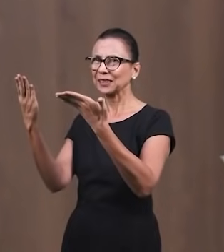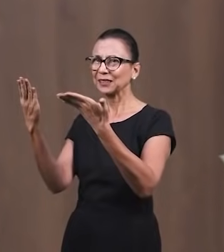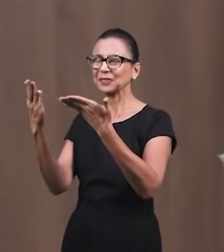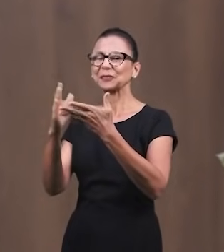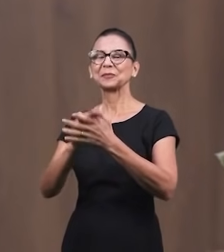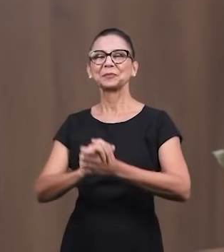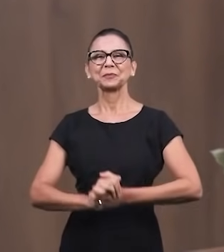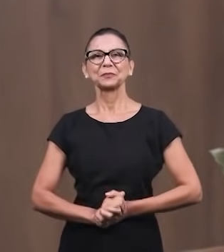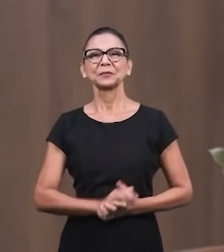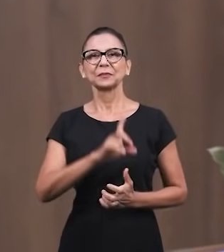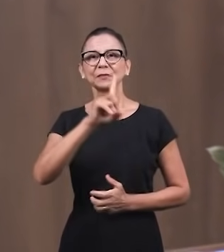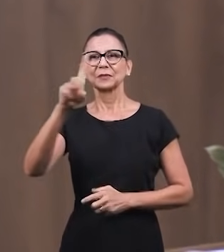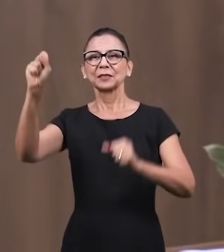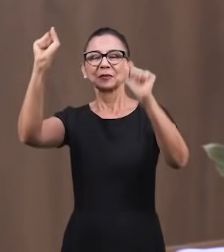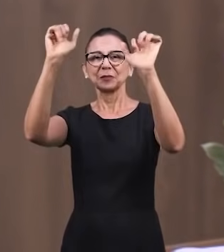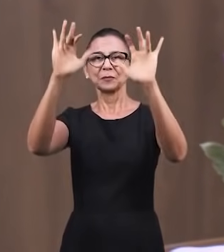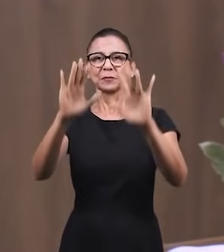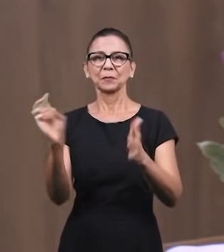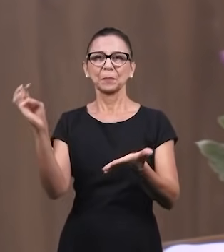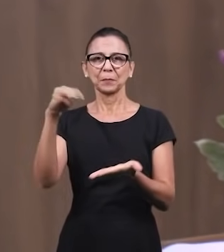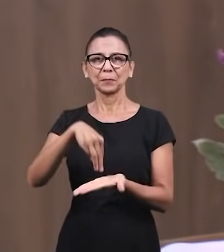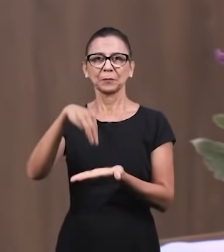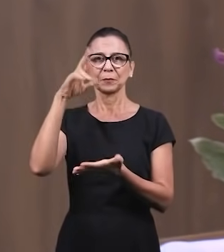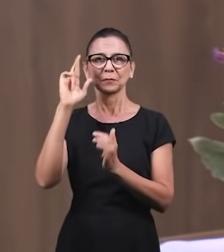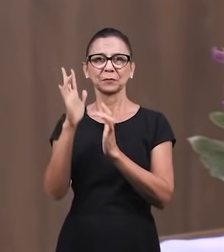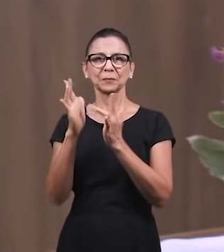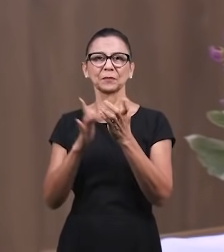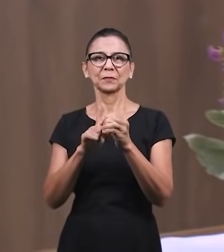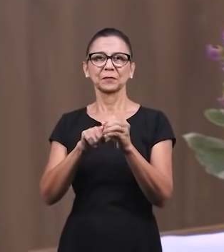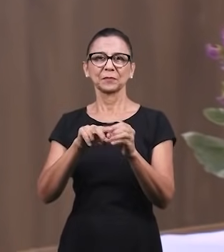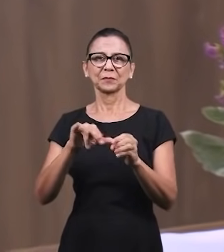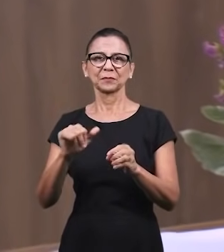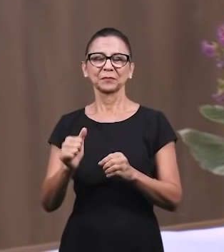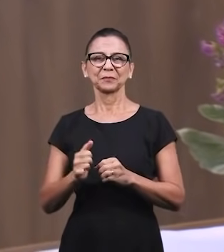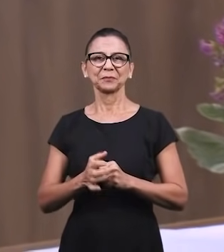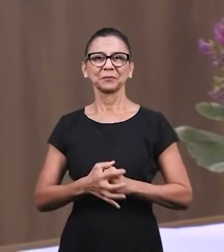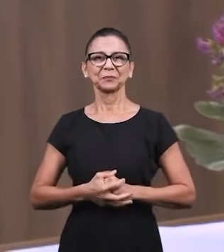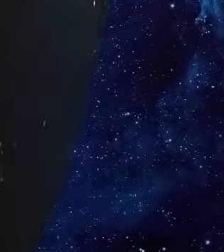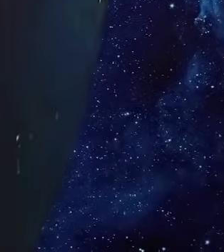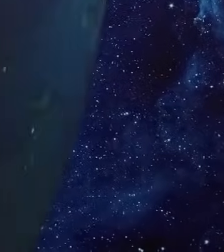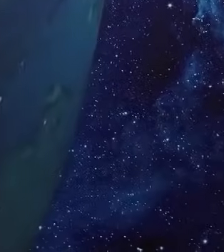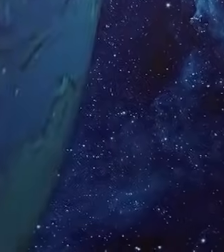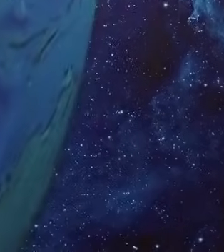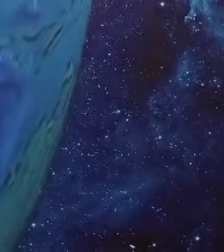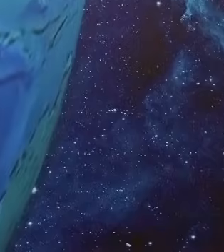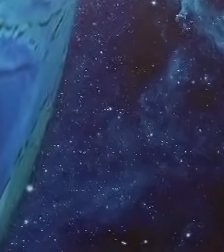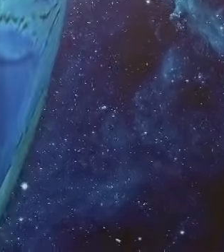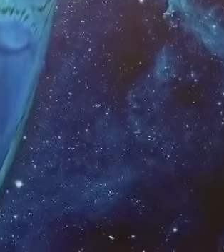bênção na presença de Deus. Deus te abençoe. Maranata, o Senhor Jesus vem.